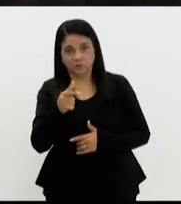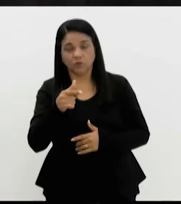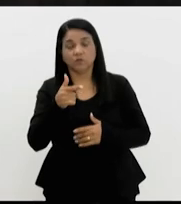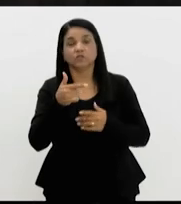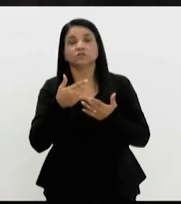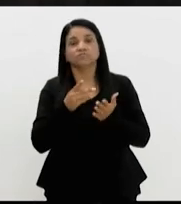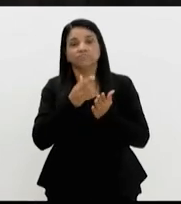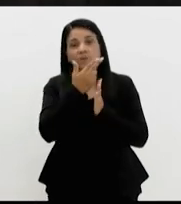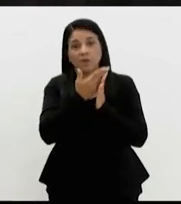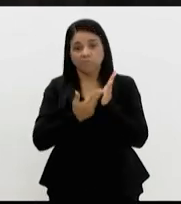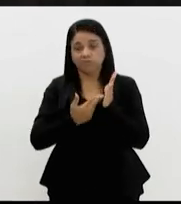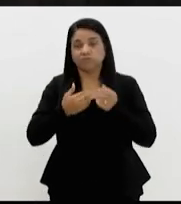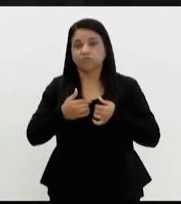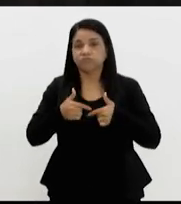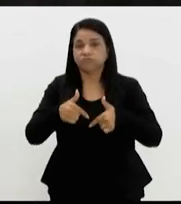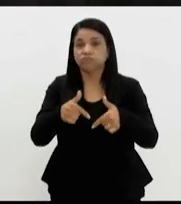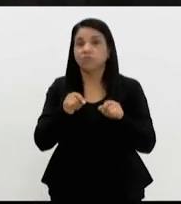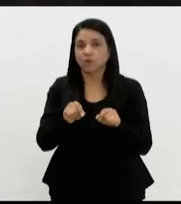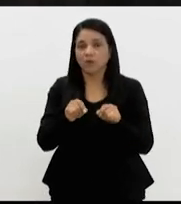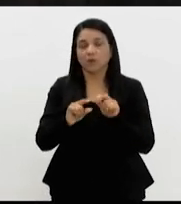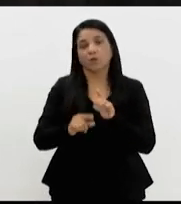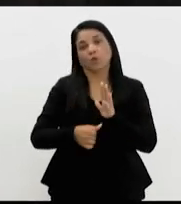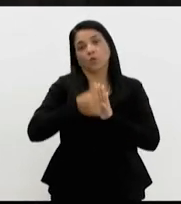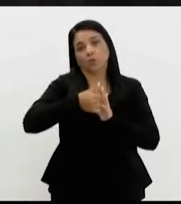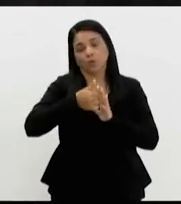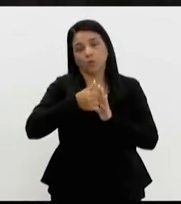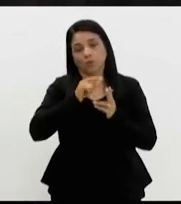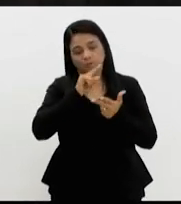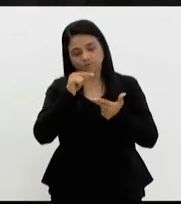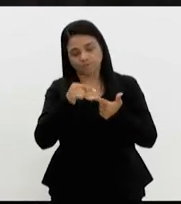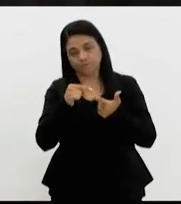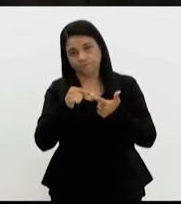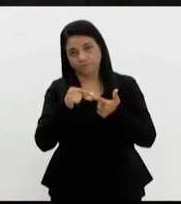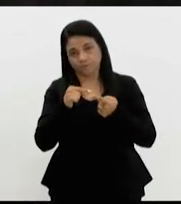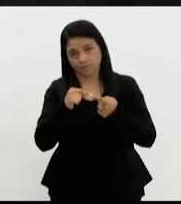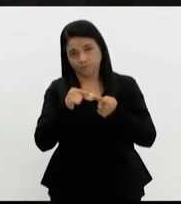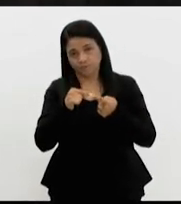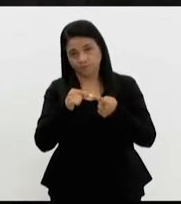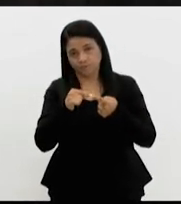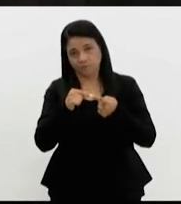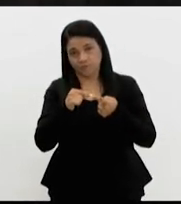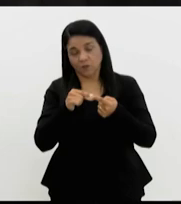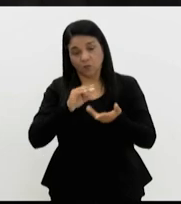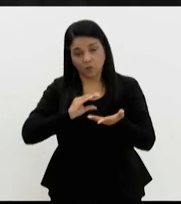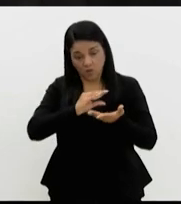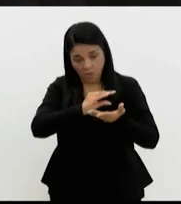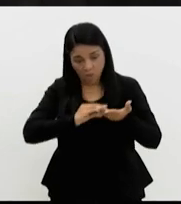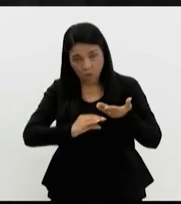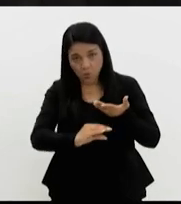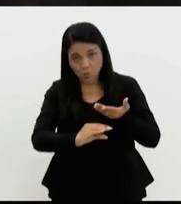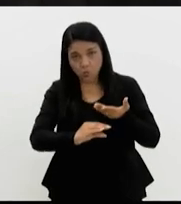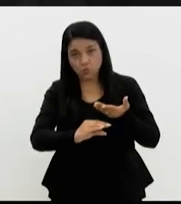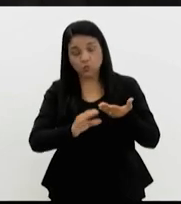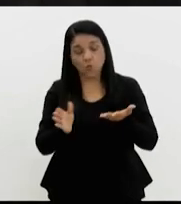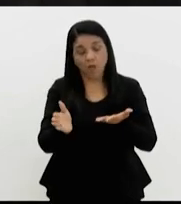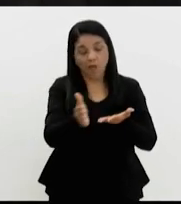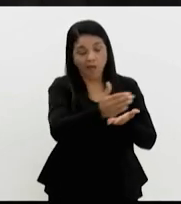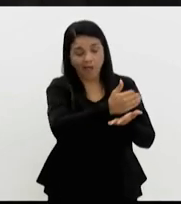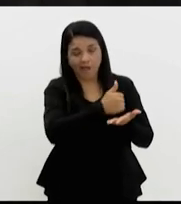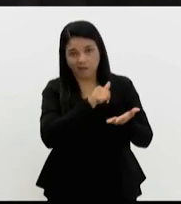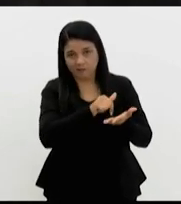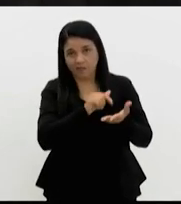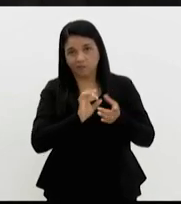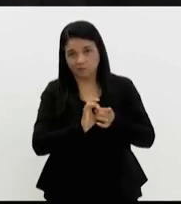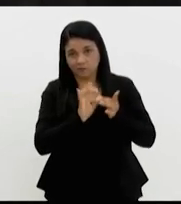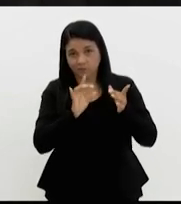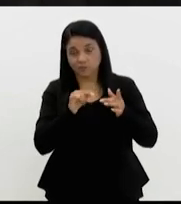redação. 1. Os recursos disponíveis e a arrecadar,